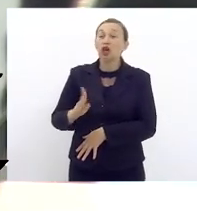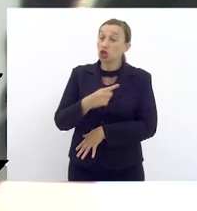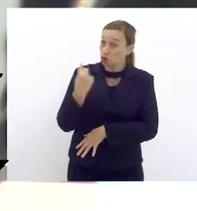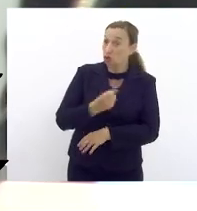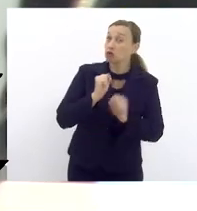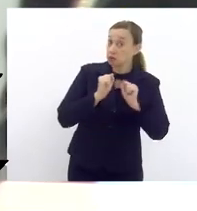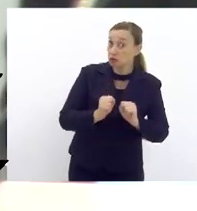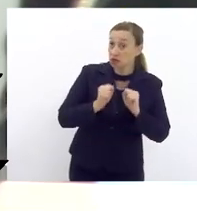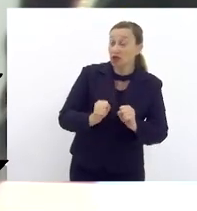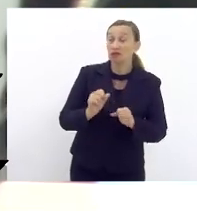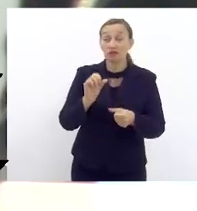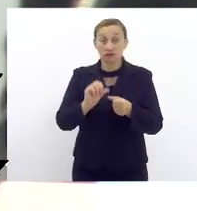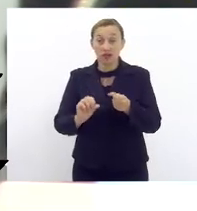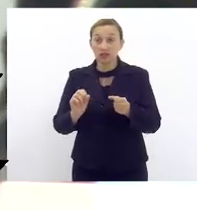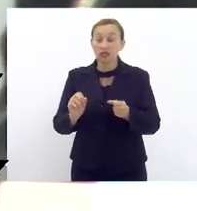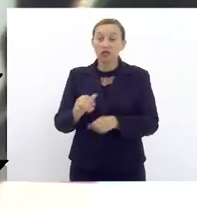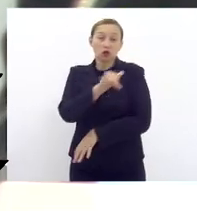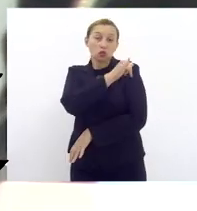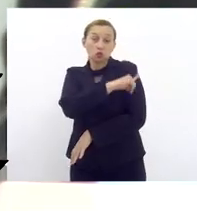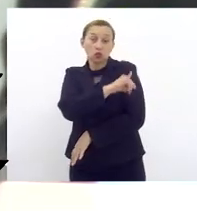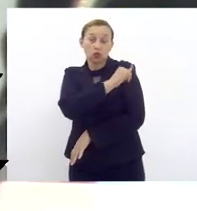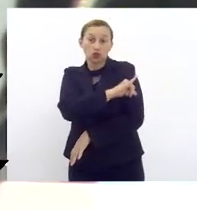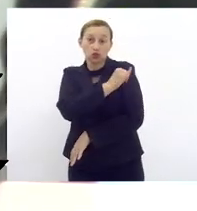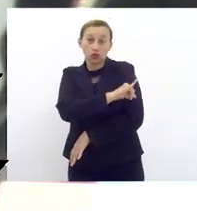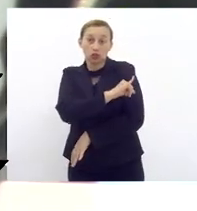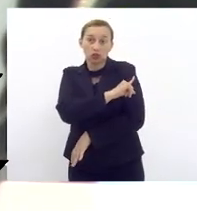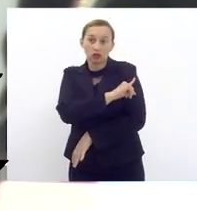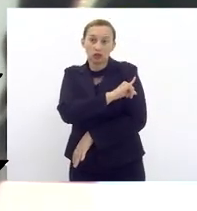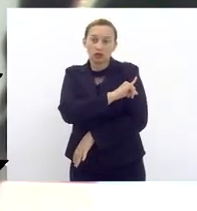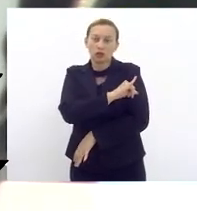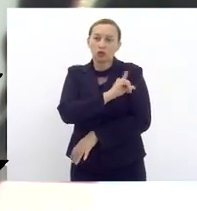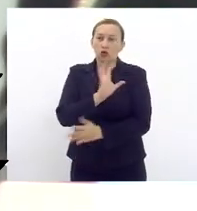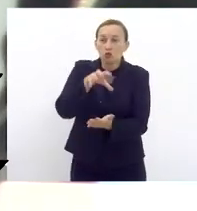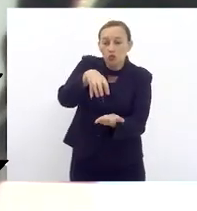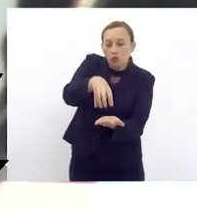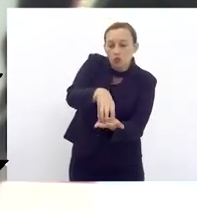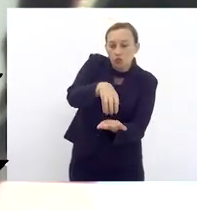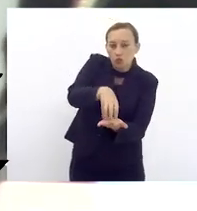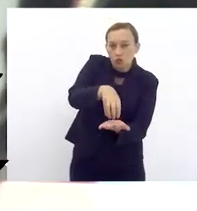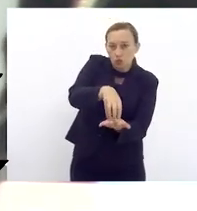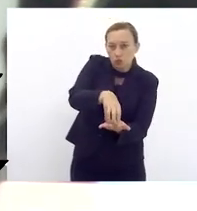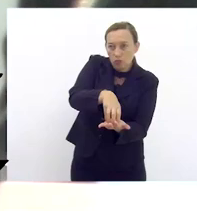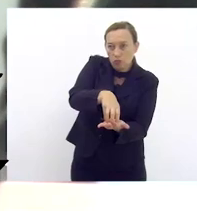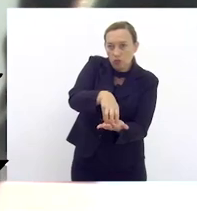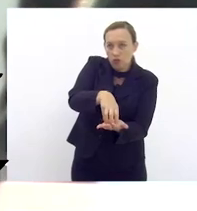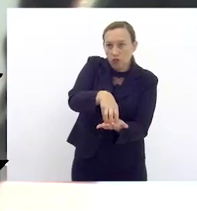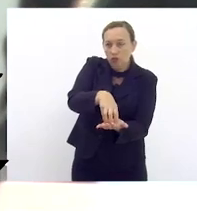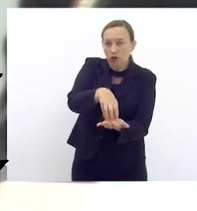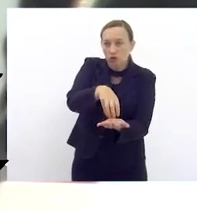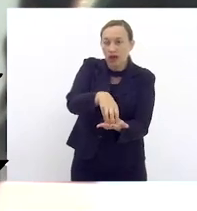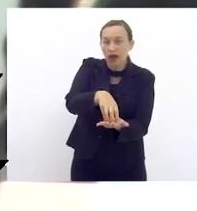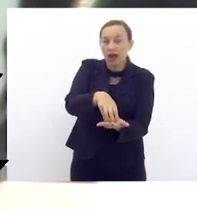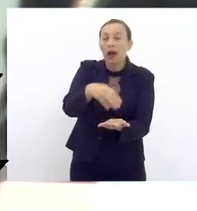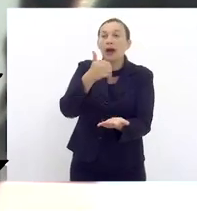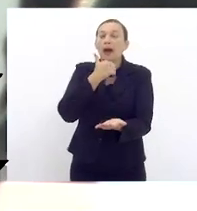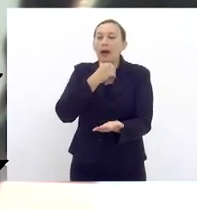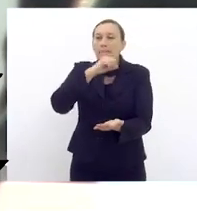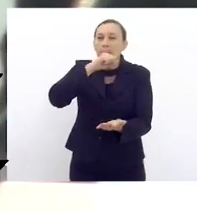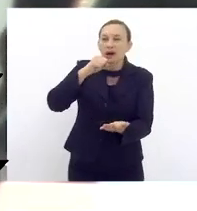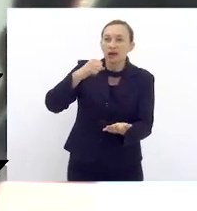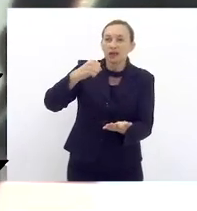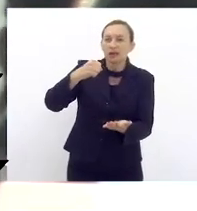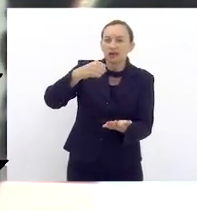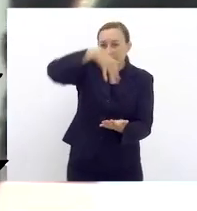pudéssemos fazer no Rio de Janeiro Observatório mãe Beata de Iemanjá porque lá